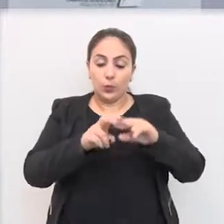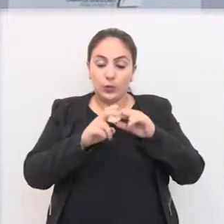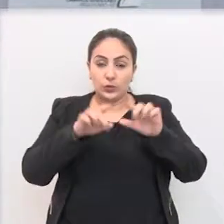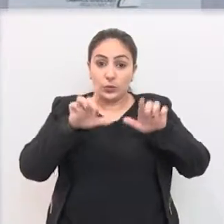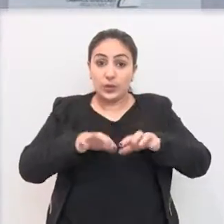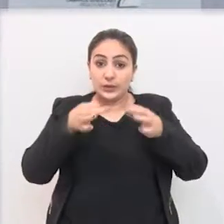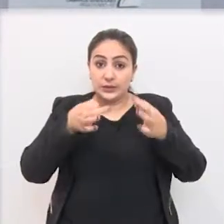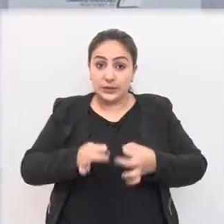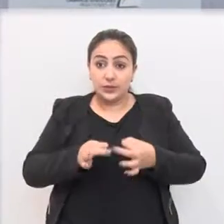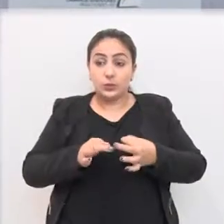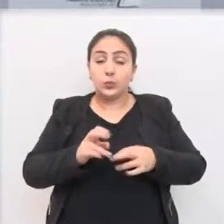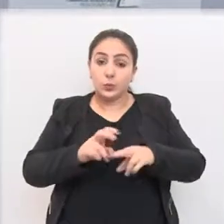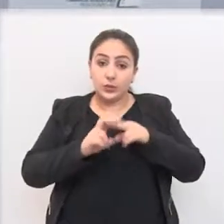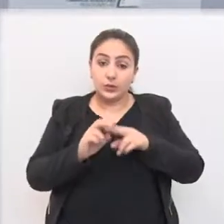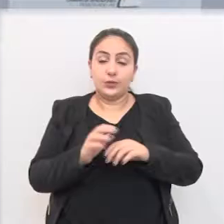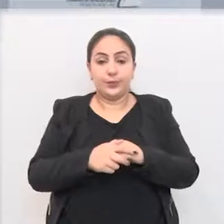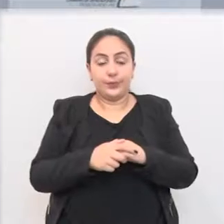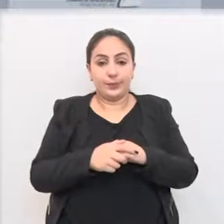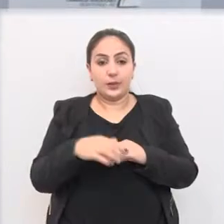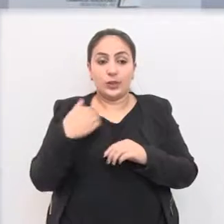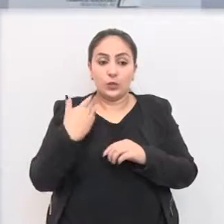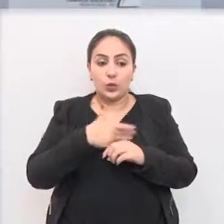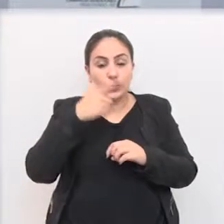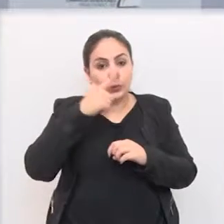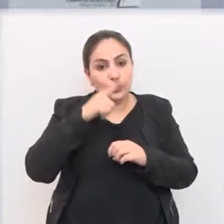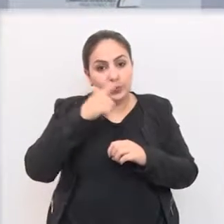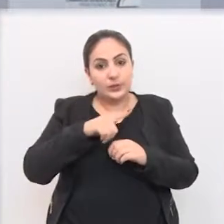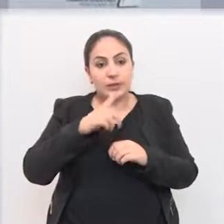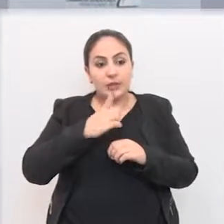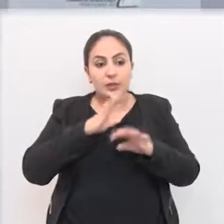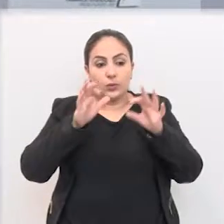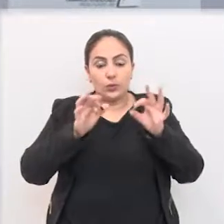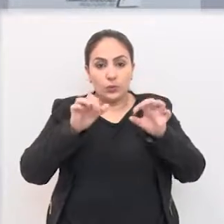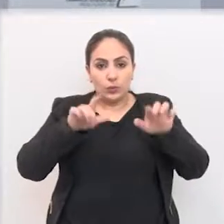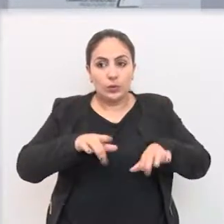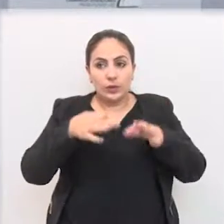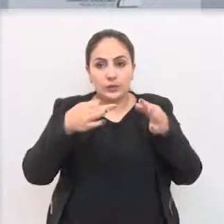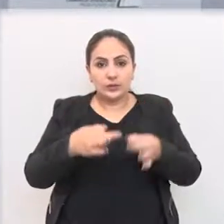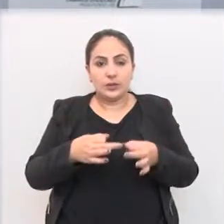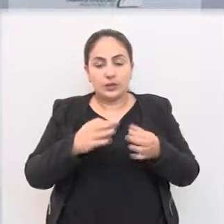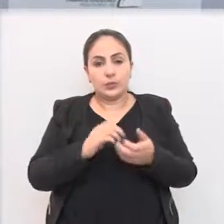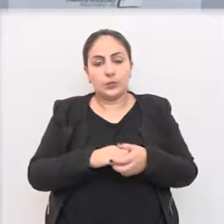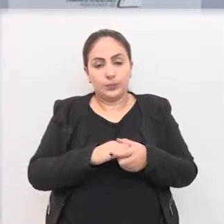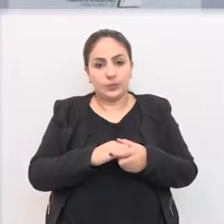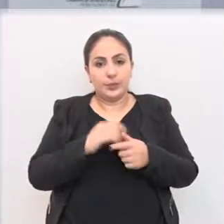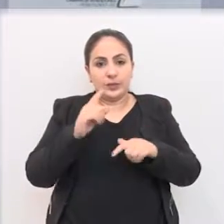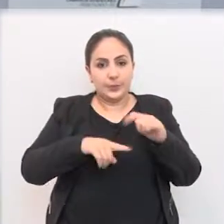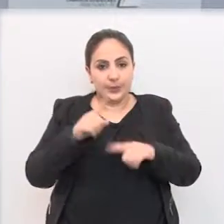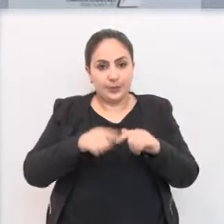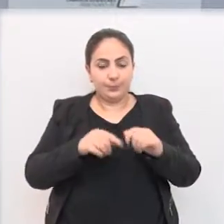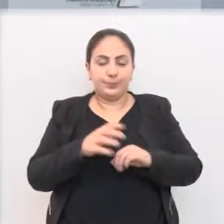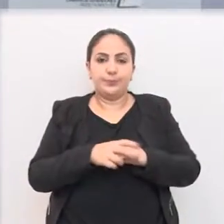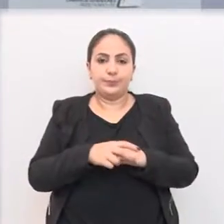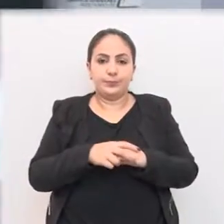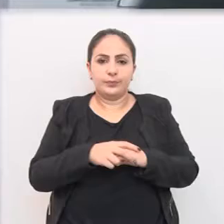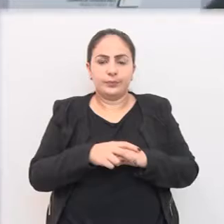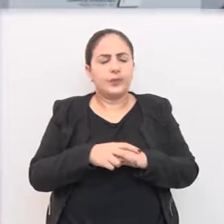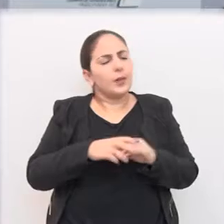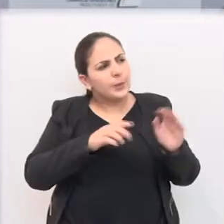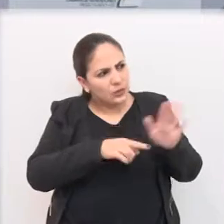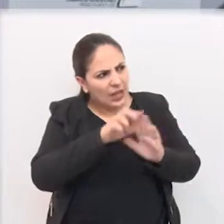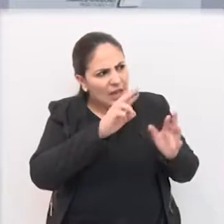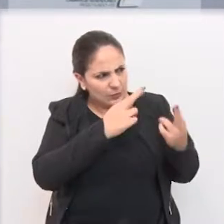o descarte certo vem para isso, para que nós possamos recolher e dar o destino correto e certo para este resíduo sólido.